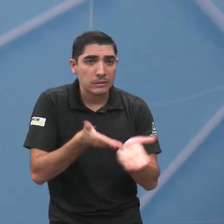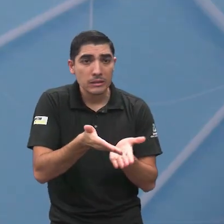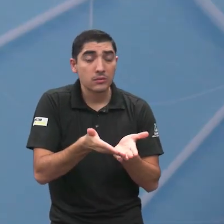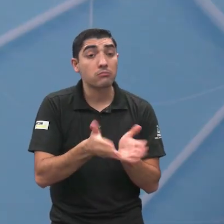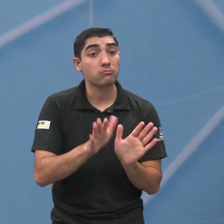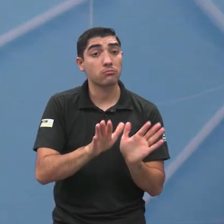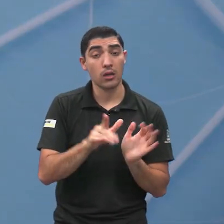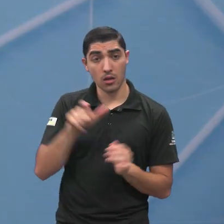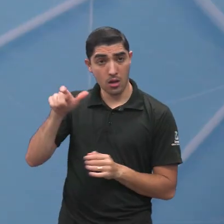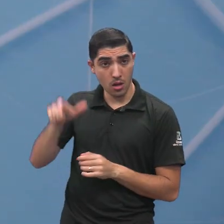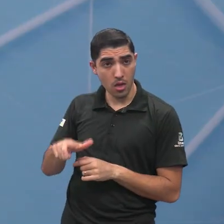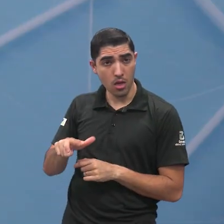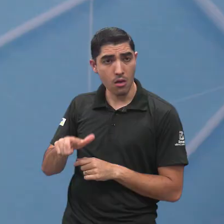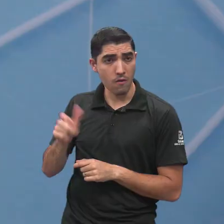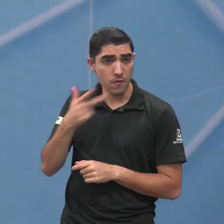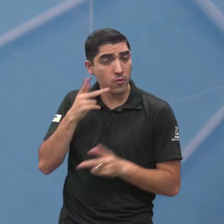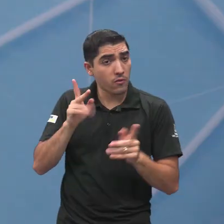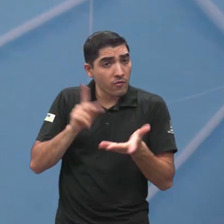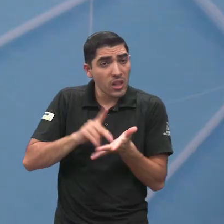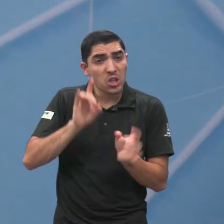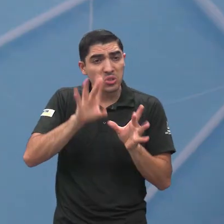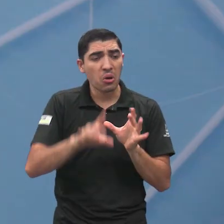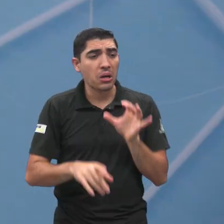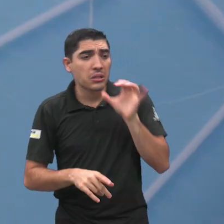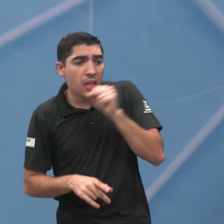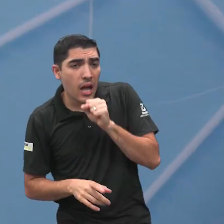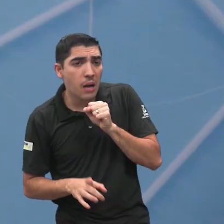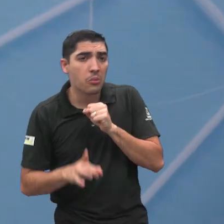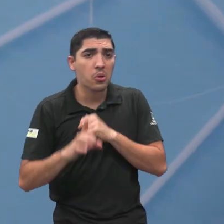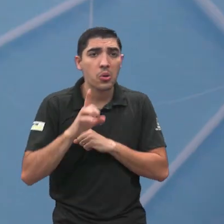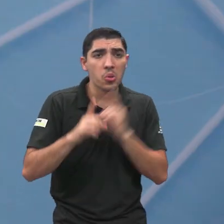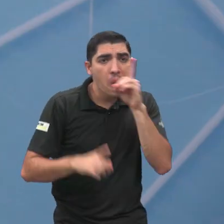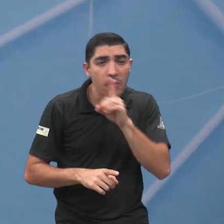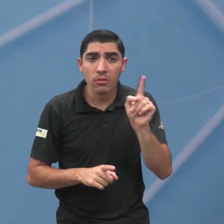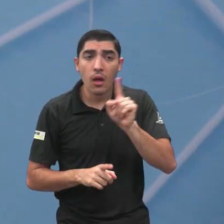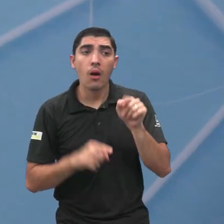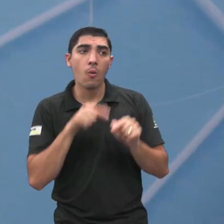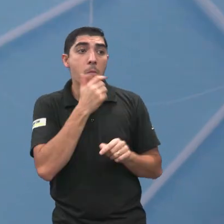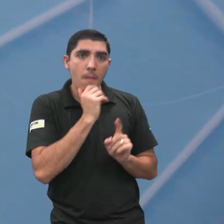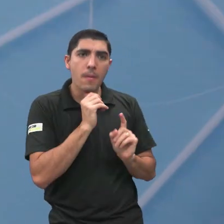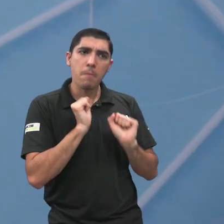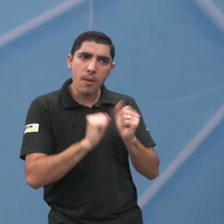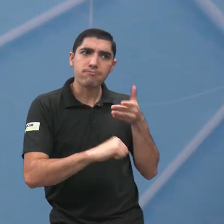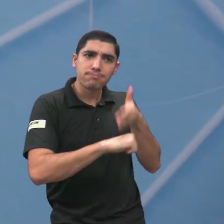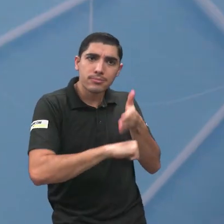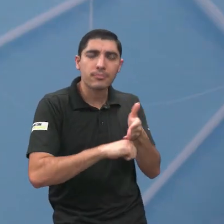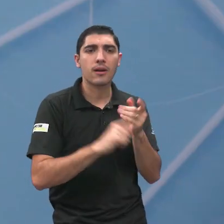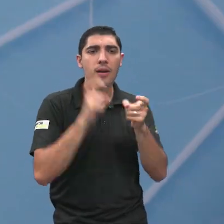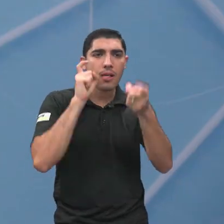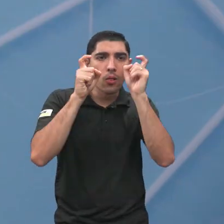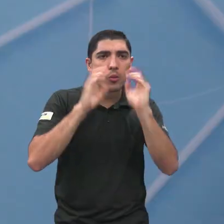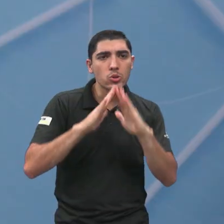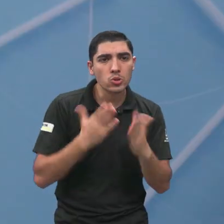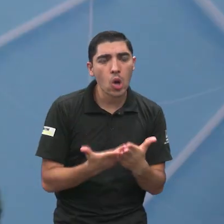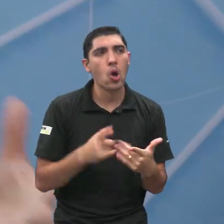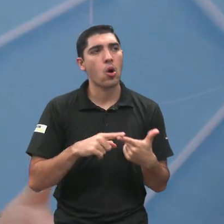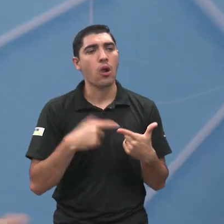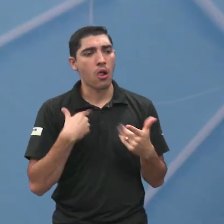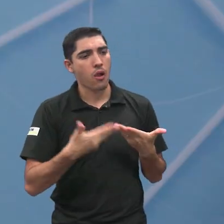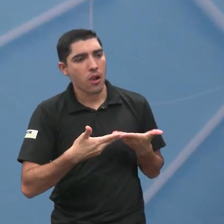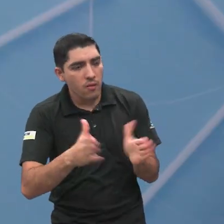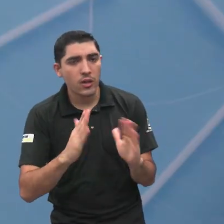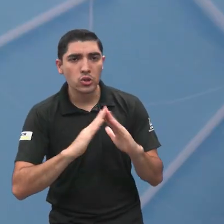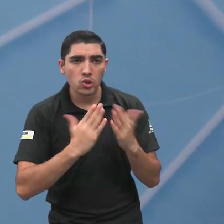não ficar restrito apenas ao final de semana, mas também eu vou participar de uma reunião escolar, eu vou levar meu filho para a escola, eu vou levar